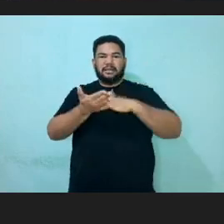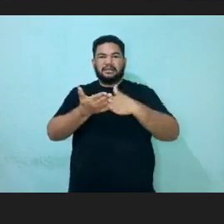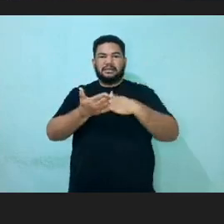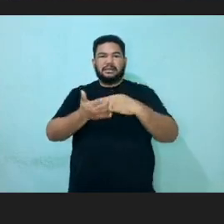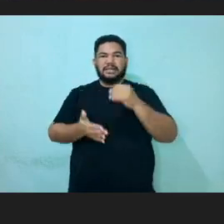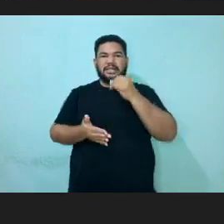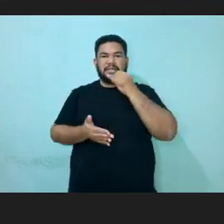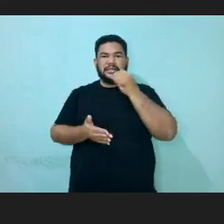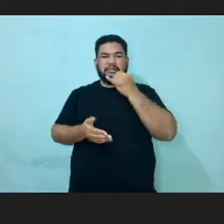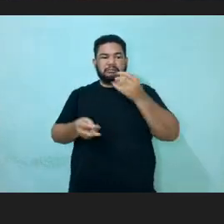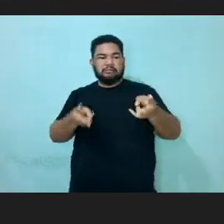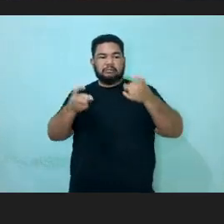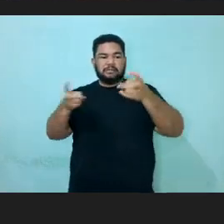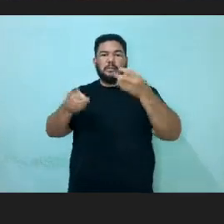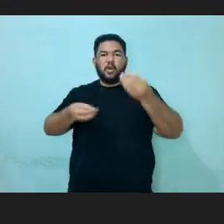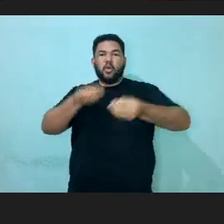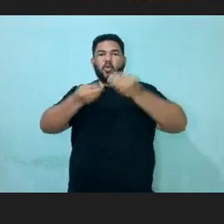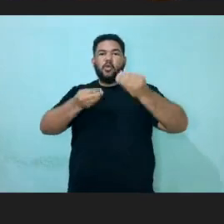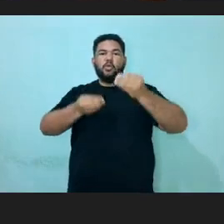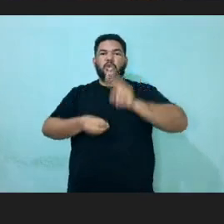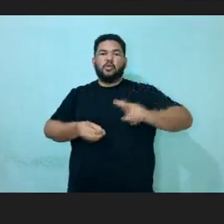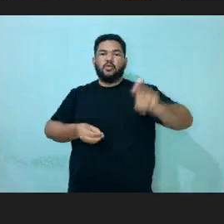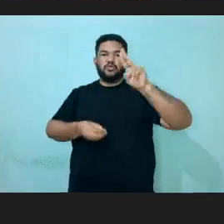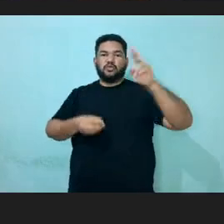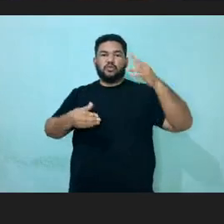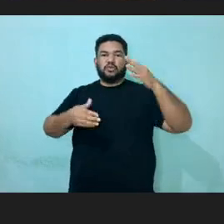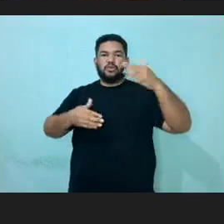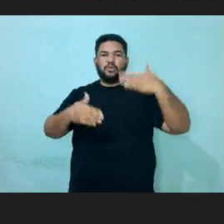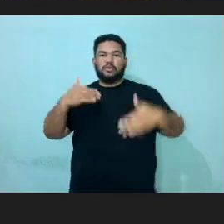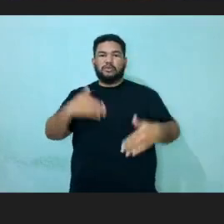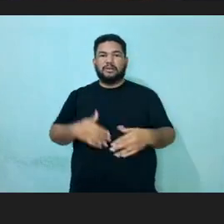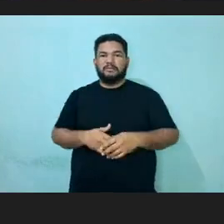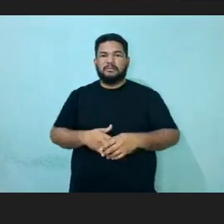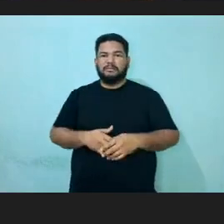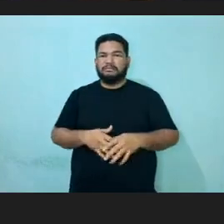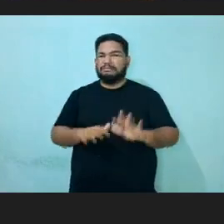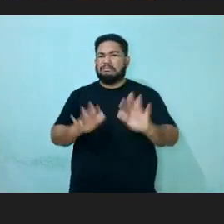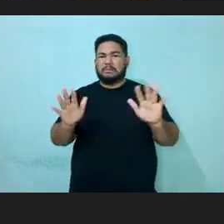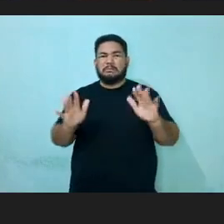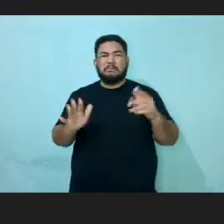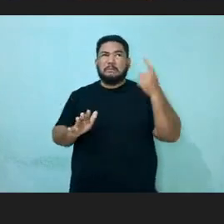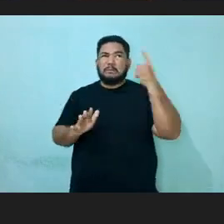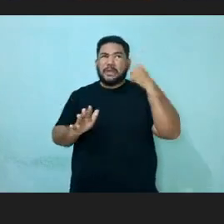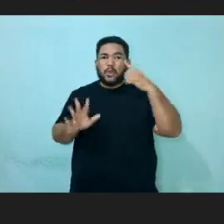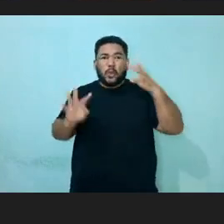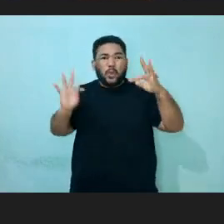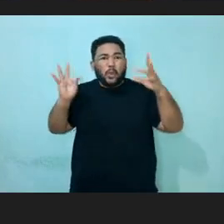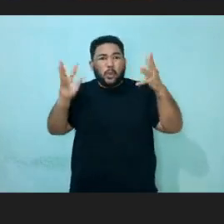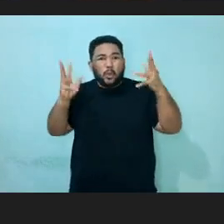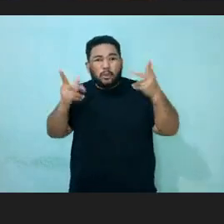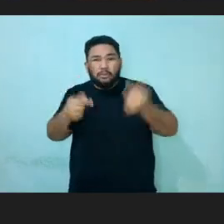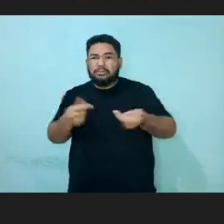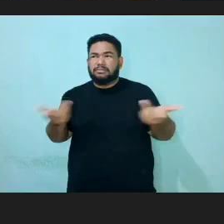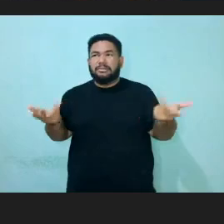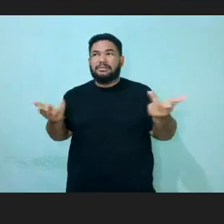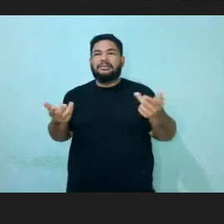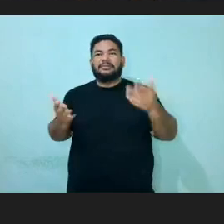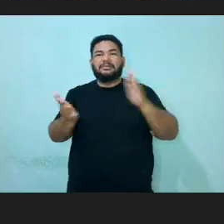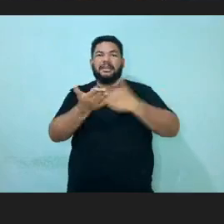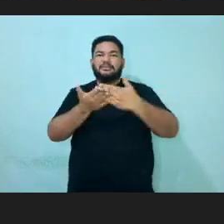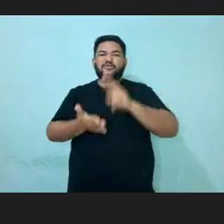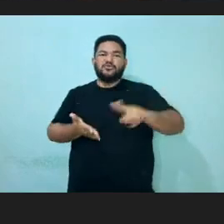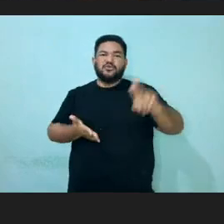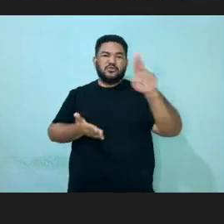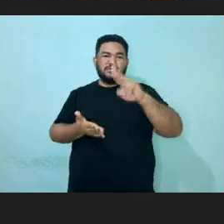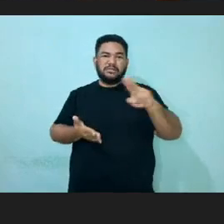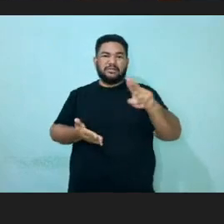propriocepção. Eu acho que nem existe intérprete que não usa propriocepção. Nem sei se existe isso. Não tem como. Não tem. Não